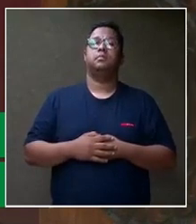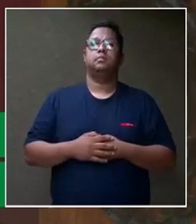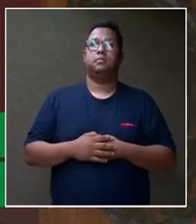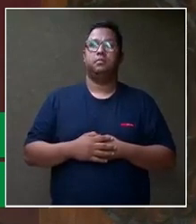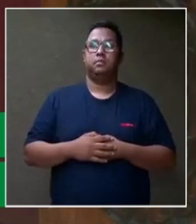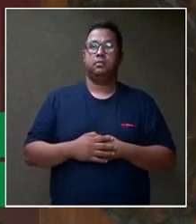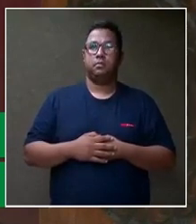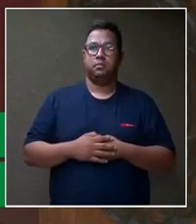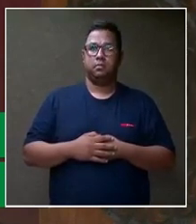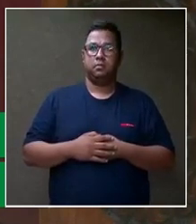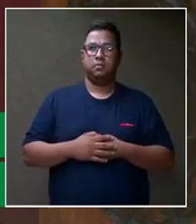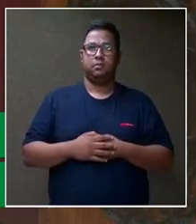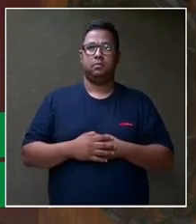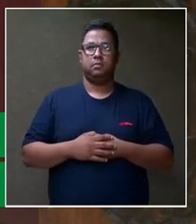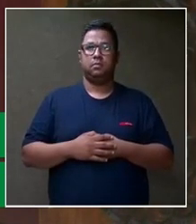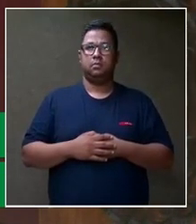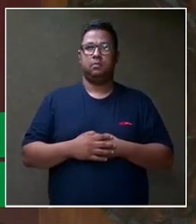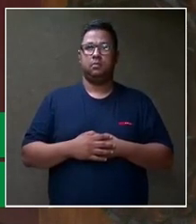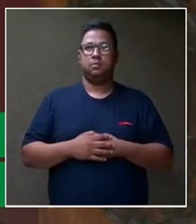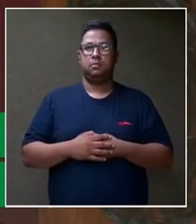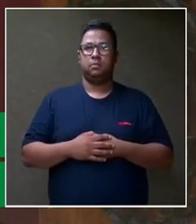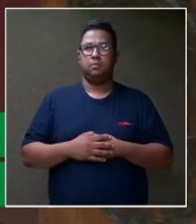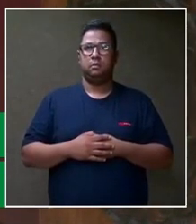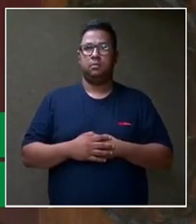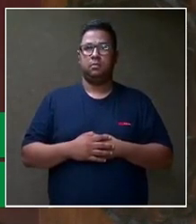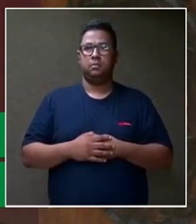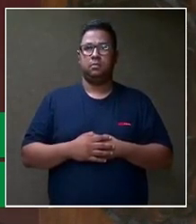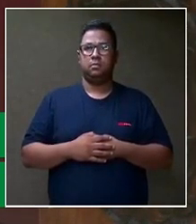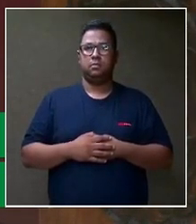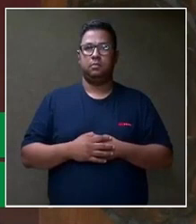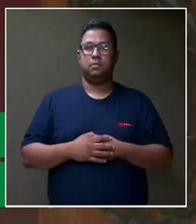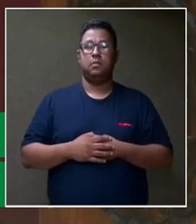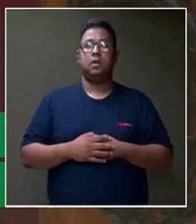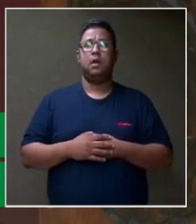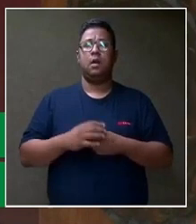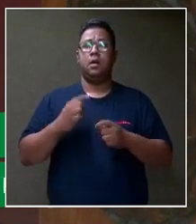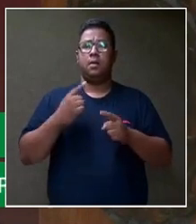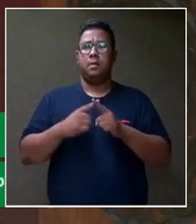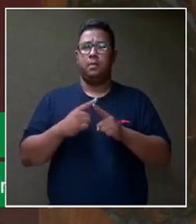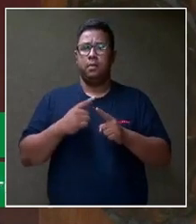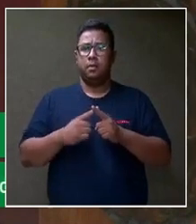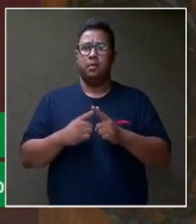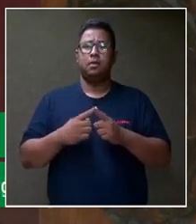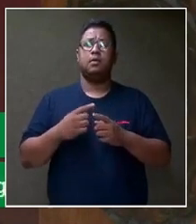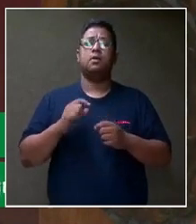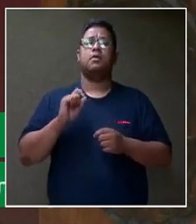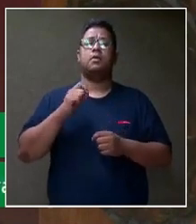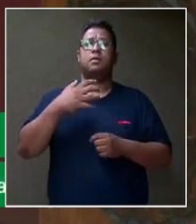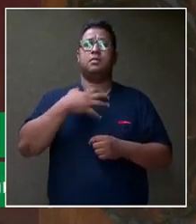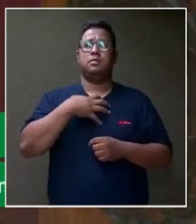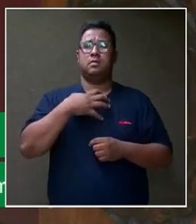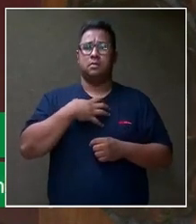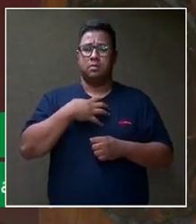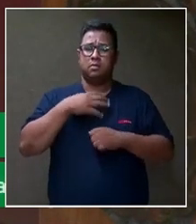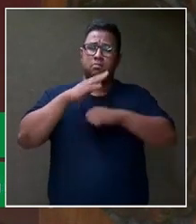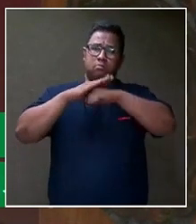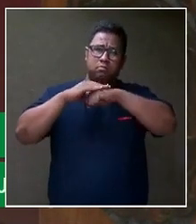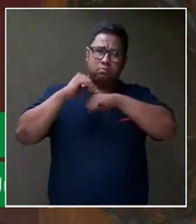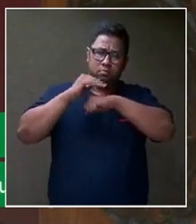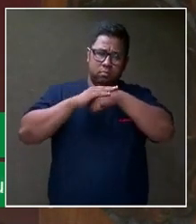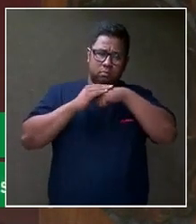foi entrando no relacionamento, depois ela não conseguiu se ver fora, porque ela estava num momento de carência e de